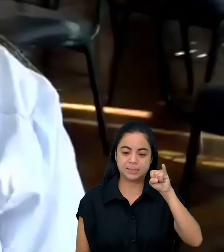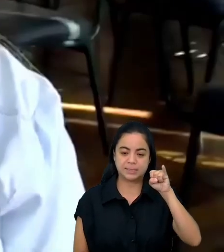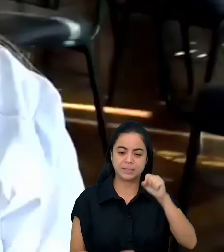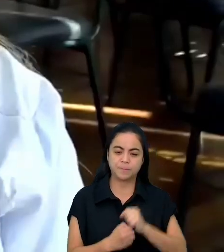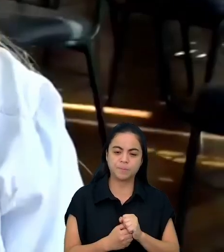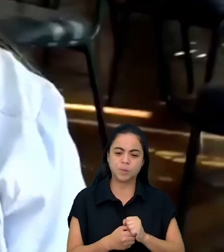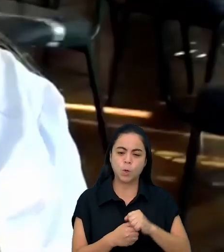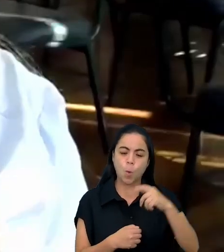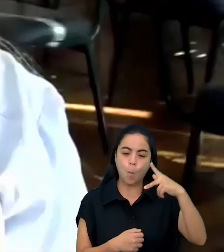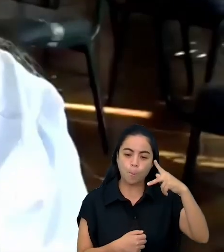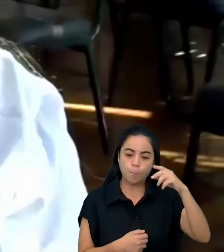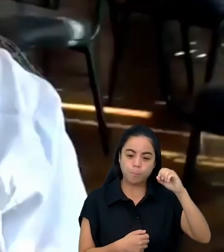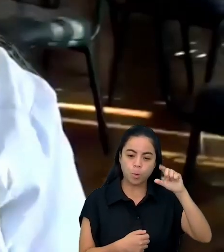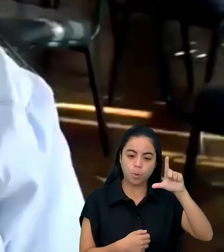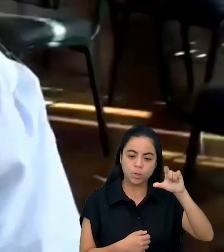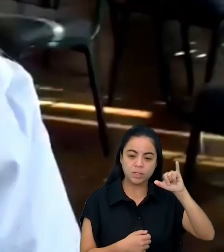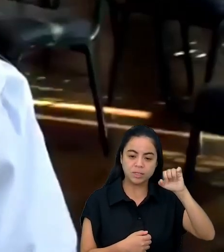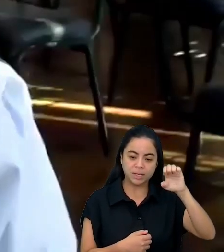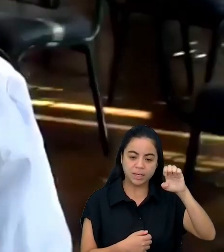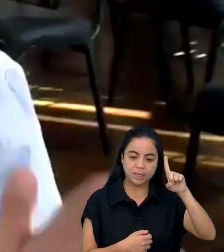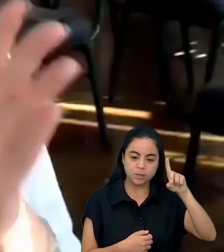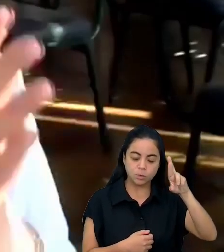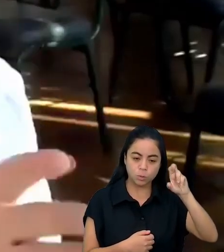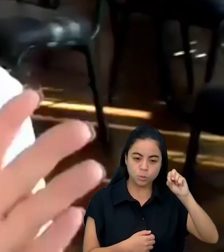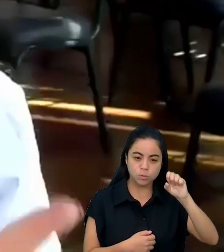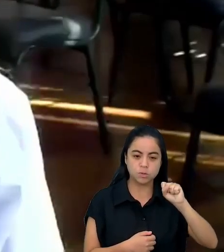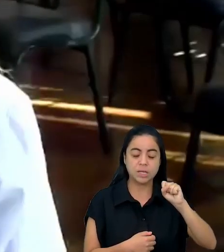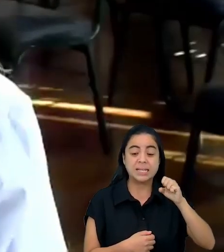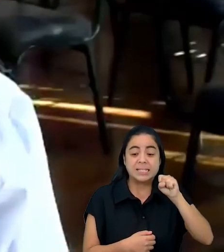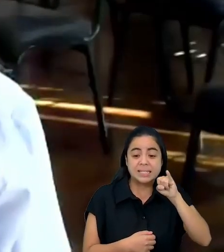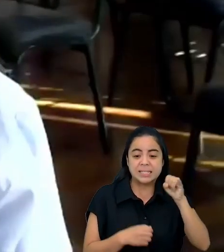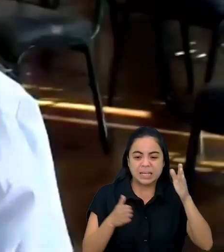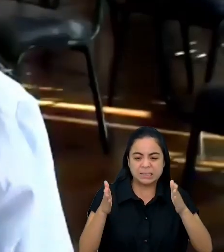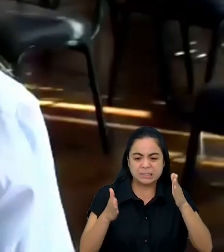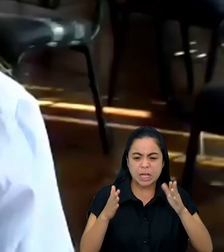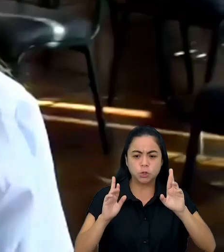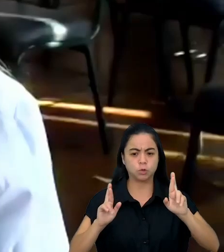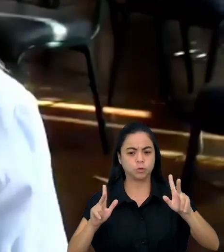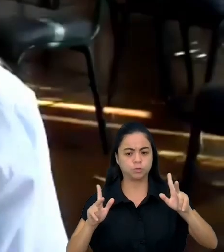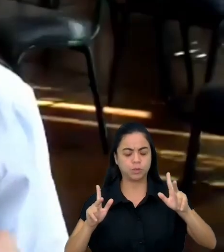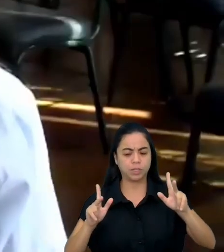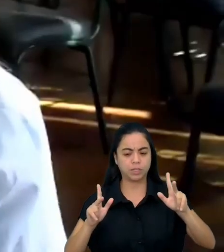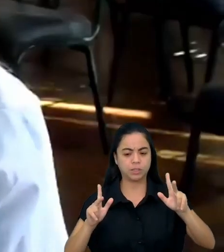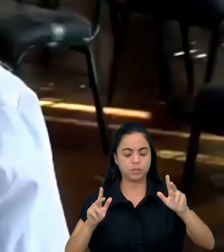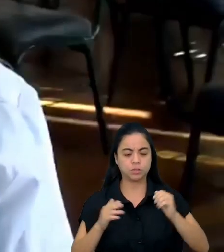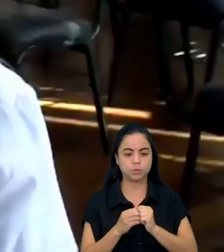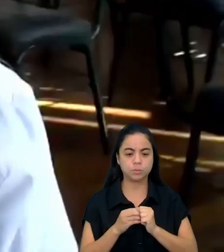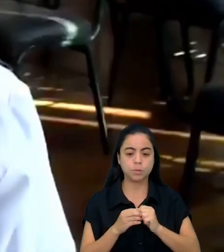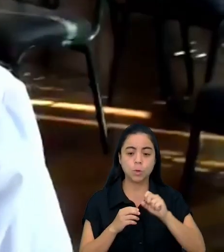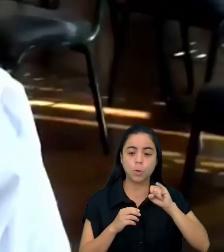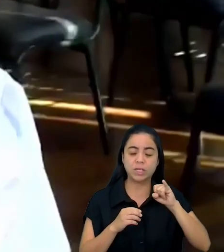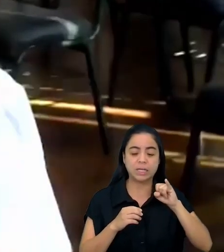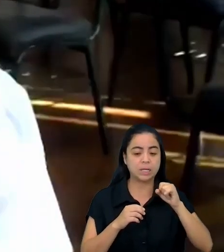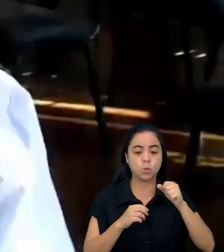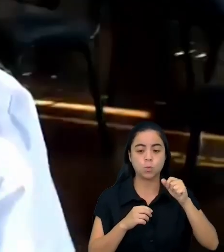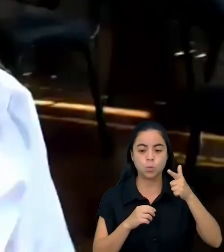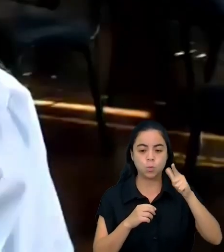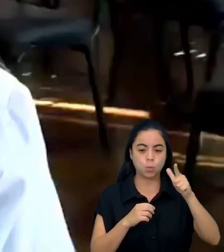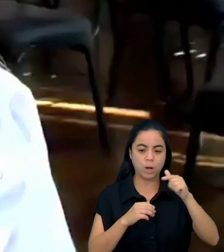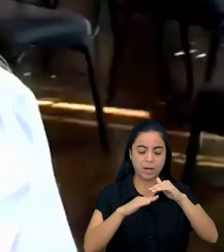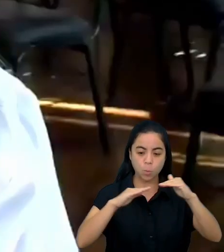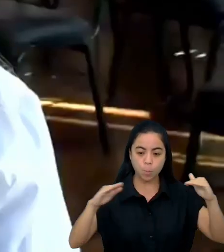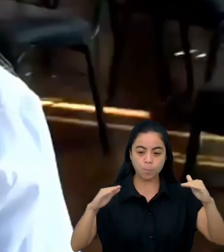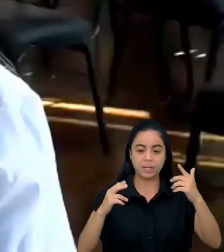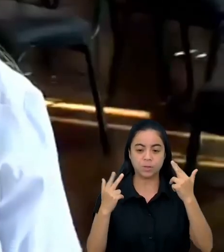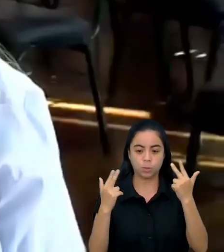as características como, por exemplo, duas faces distintas, ou que eles não pertencem ao mesmo